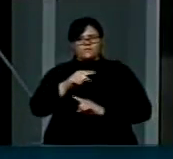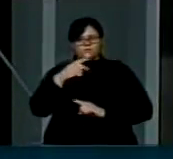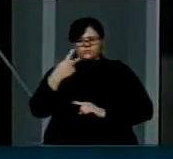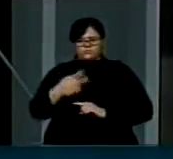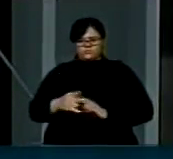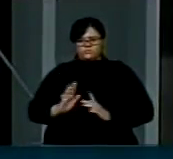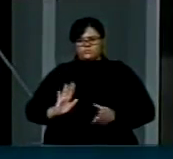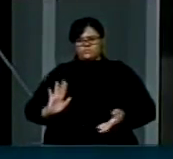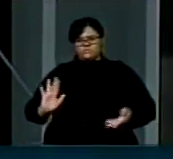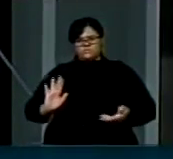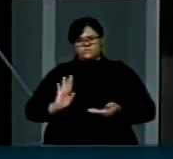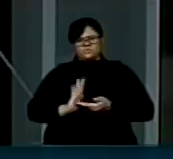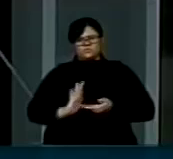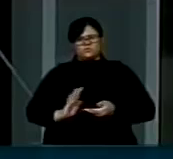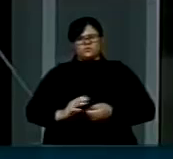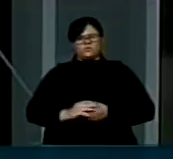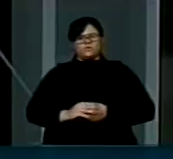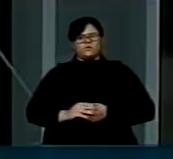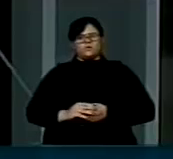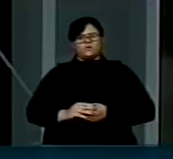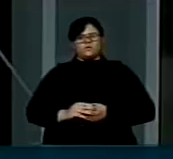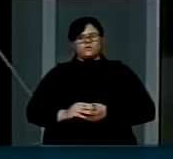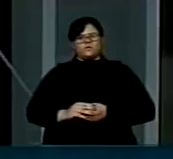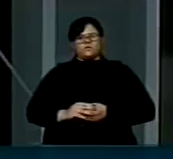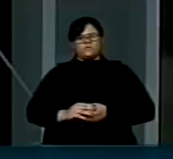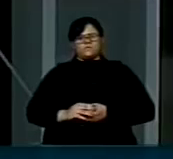casa tão bem